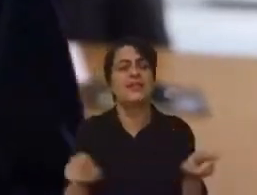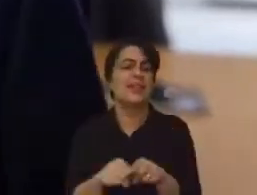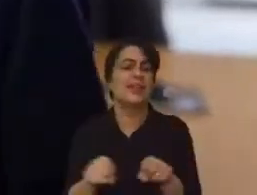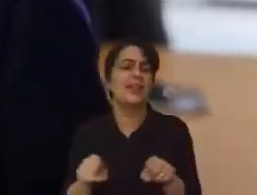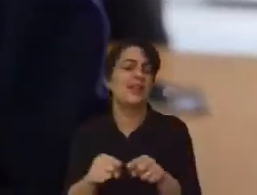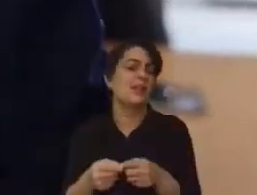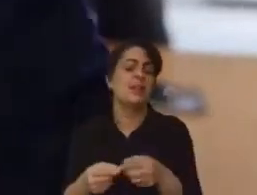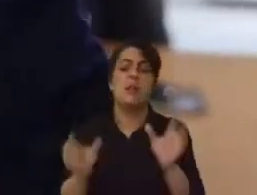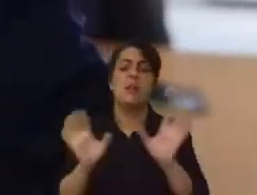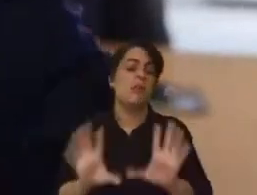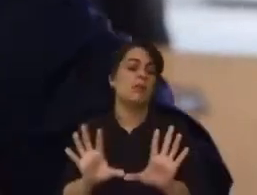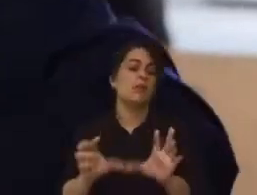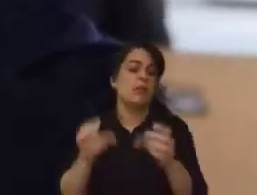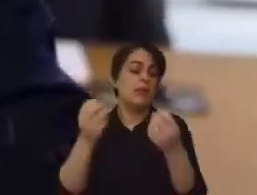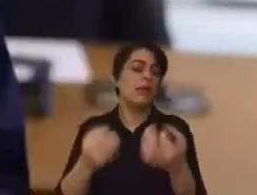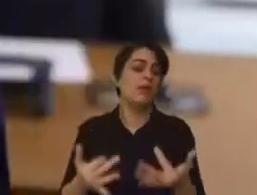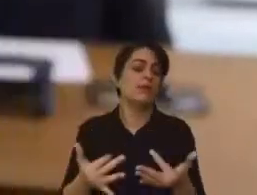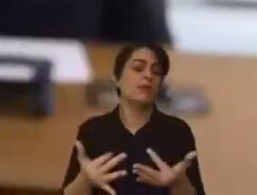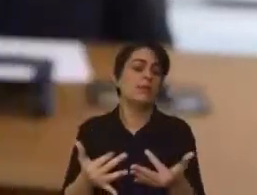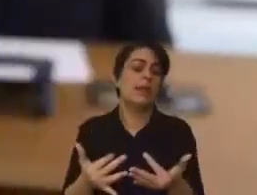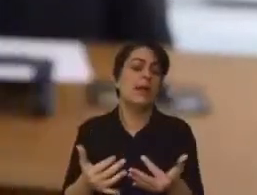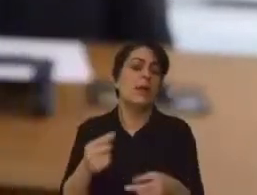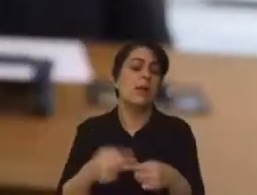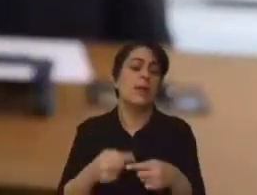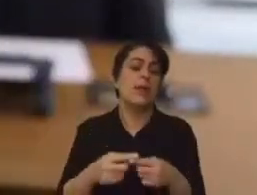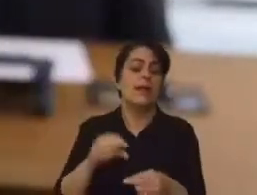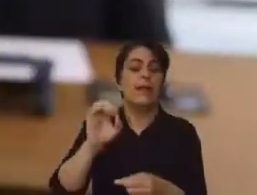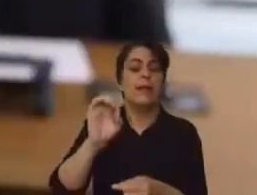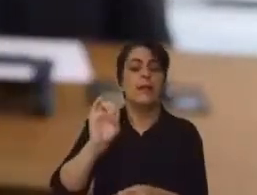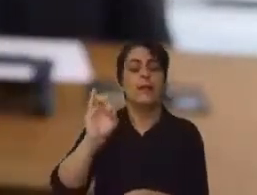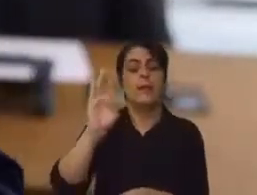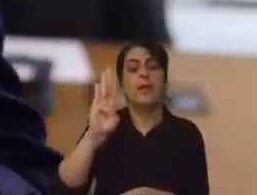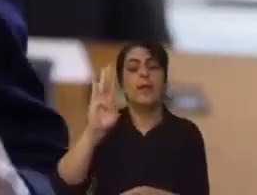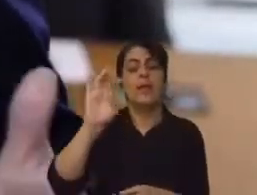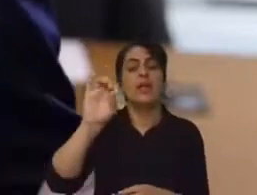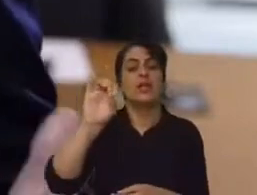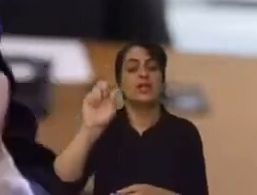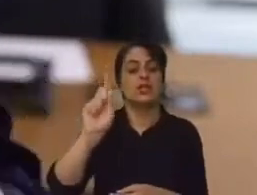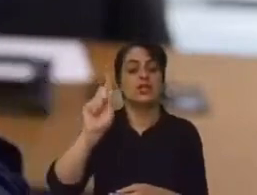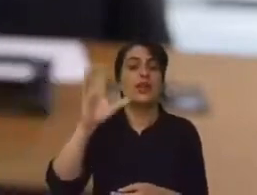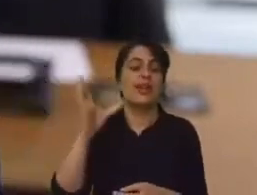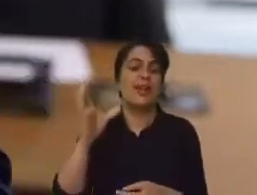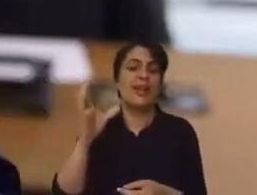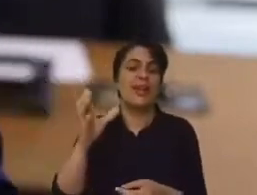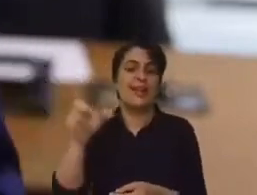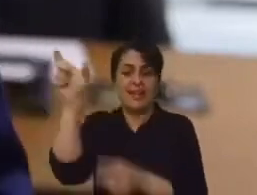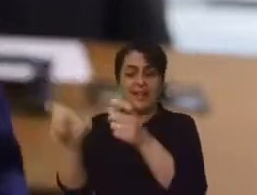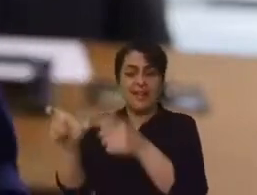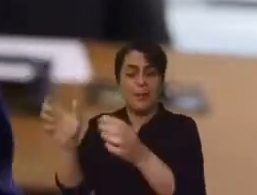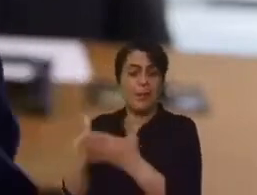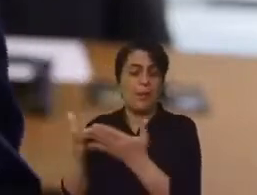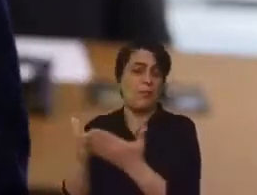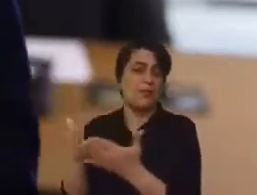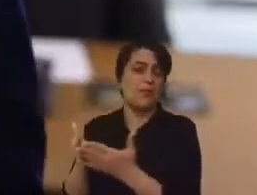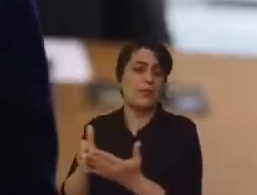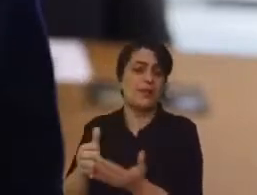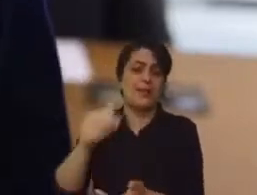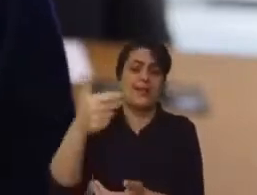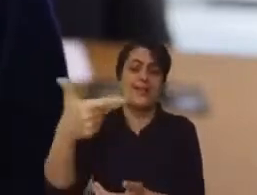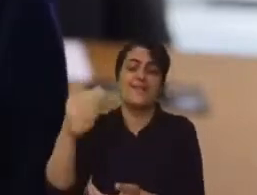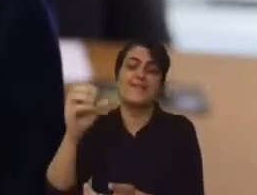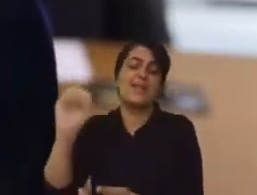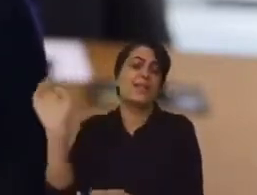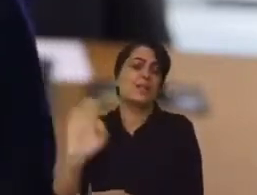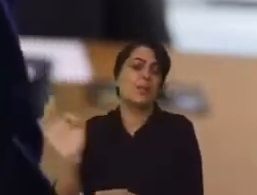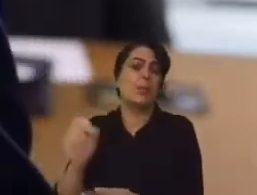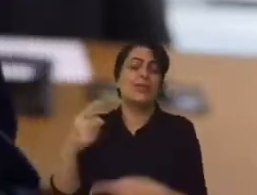está 10% para a parte mais pobre da população, a inflação em alguns lugares chega a mais de 20%, porque o pobre